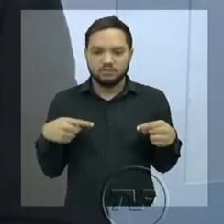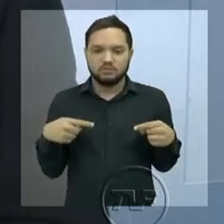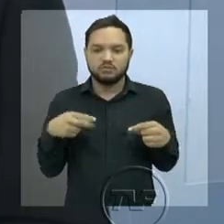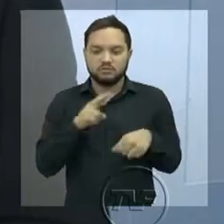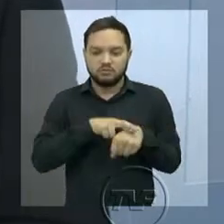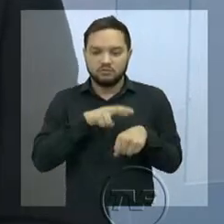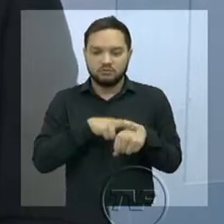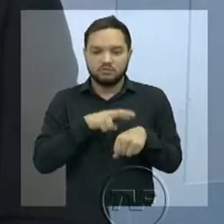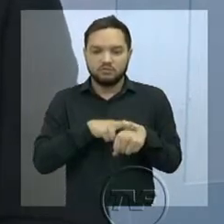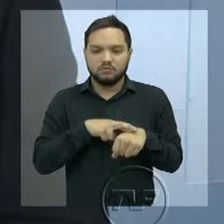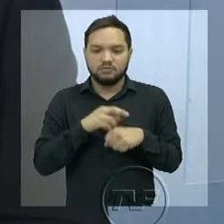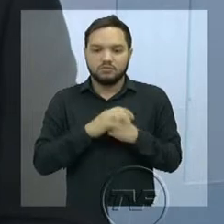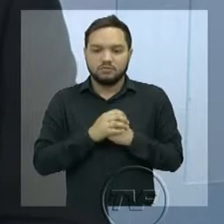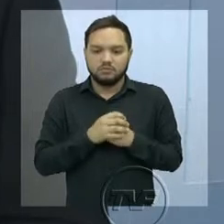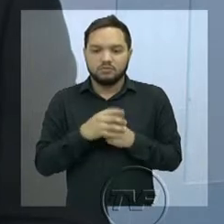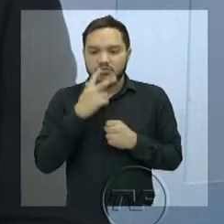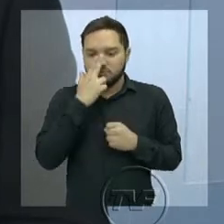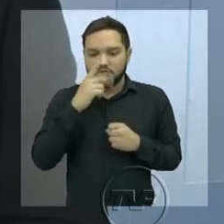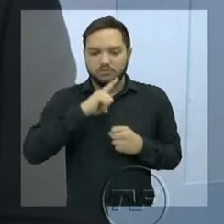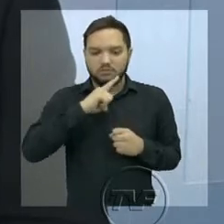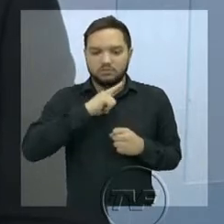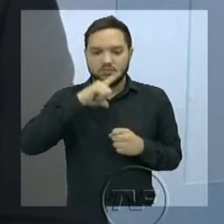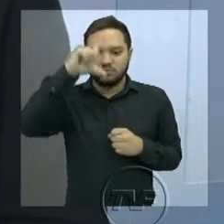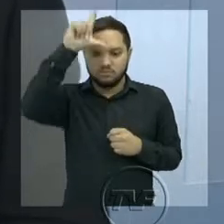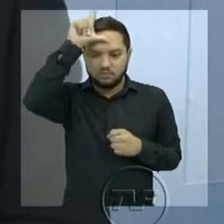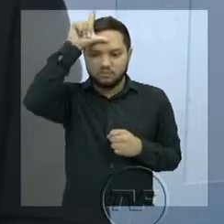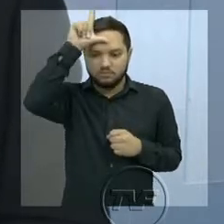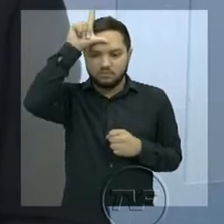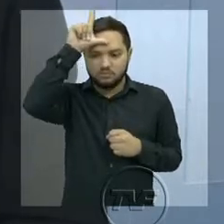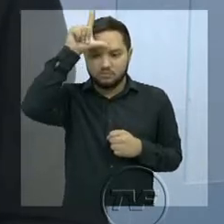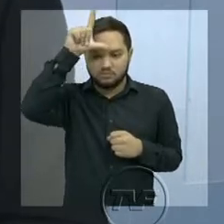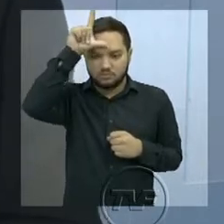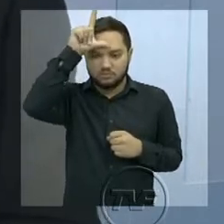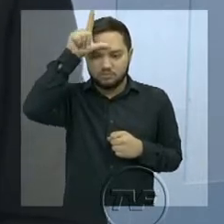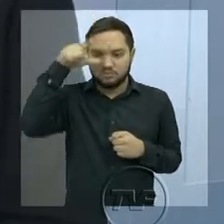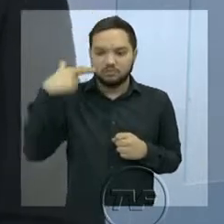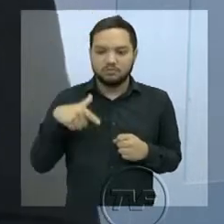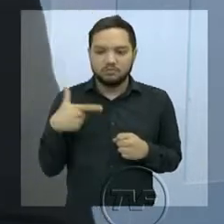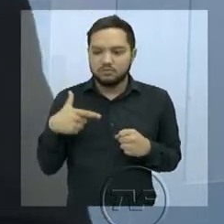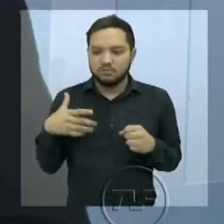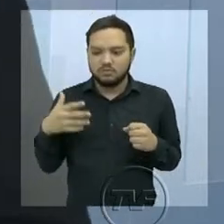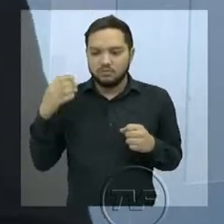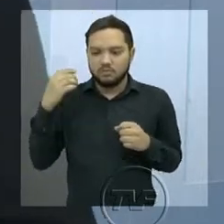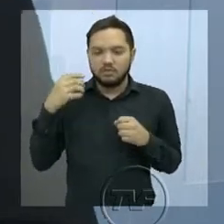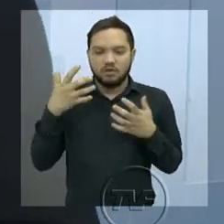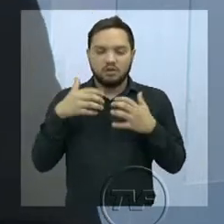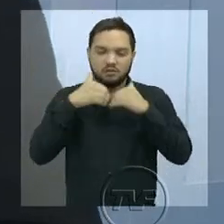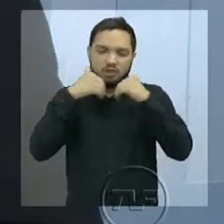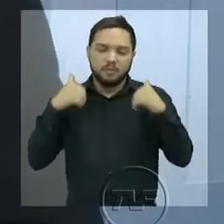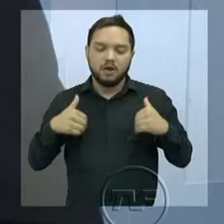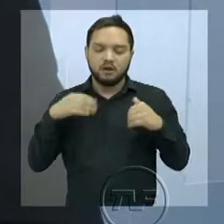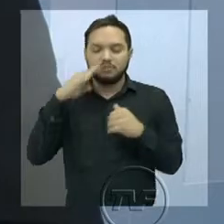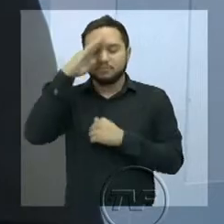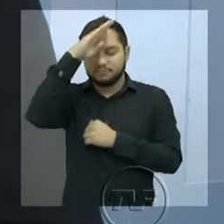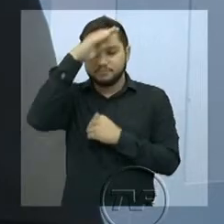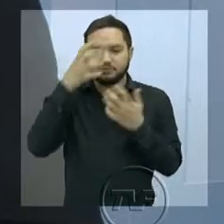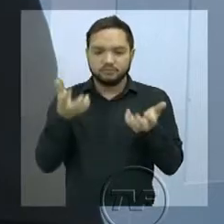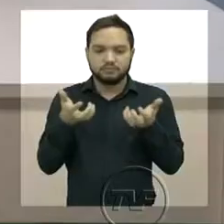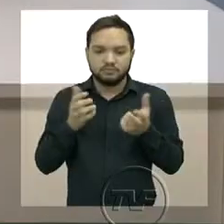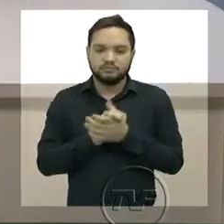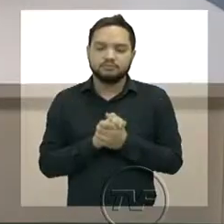2016, trabalha para ser uma liderança regional sem muita ligação com o governo federal. Agora, estar na Câmara